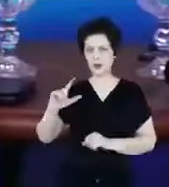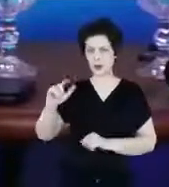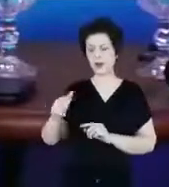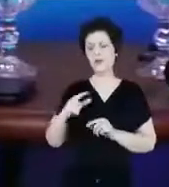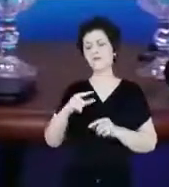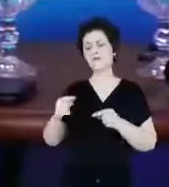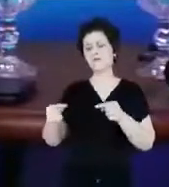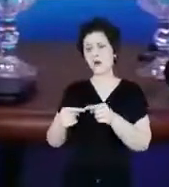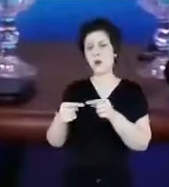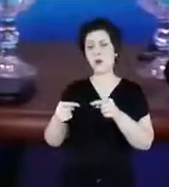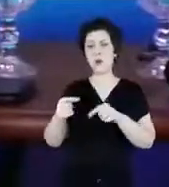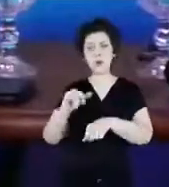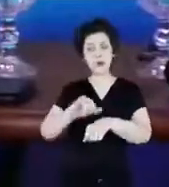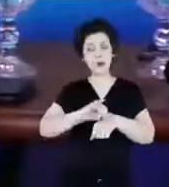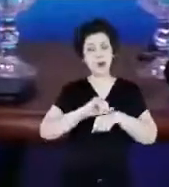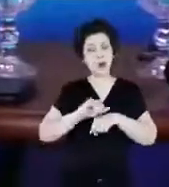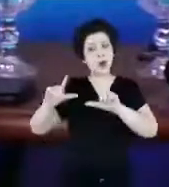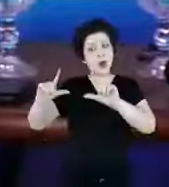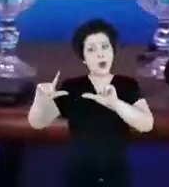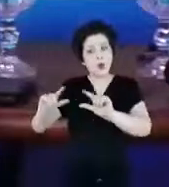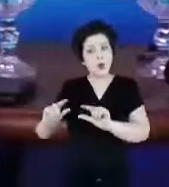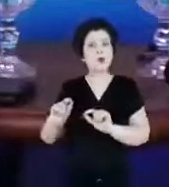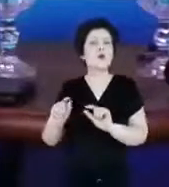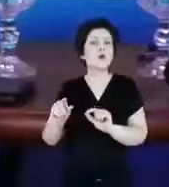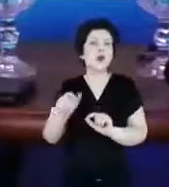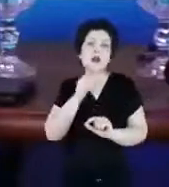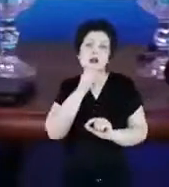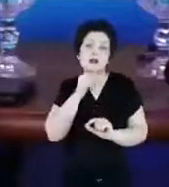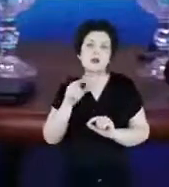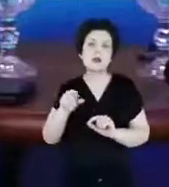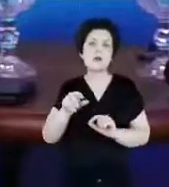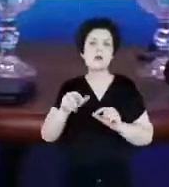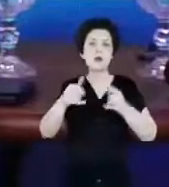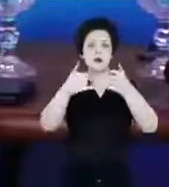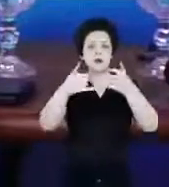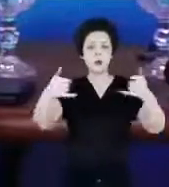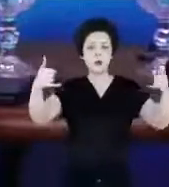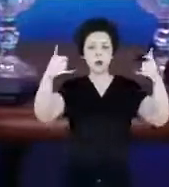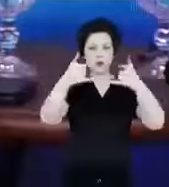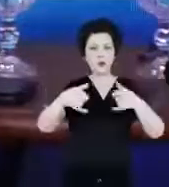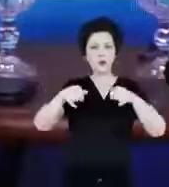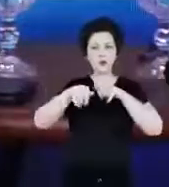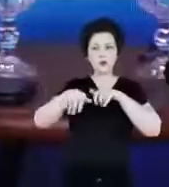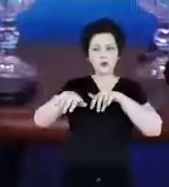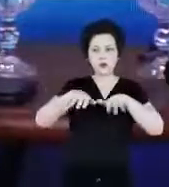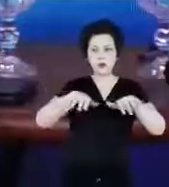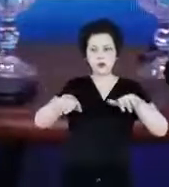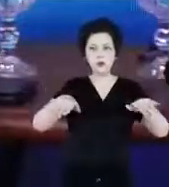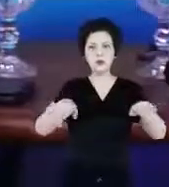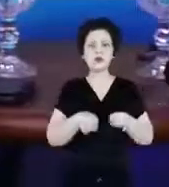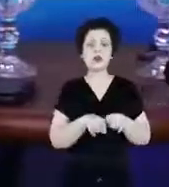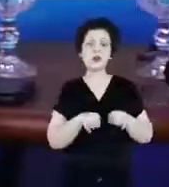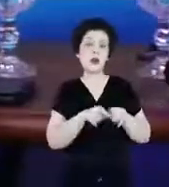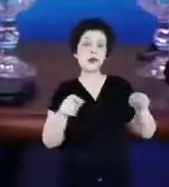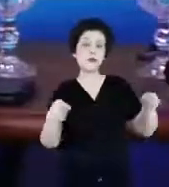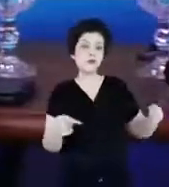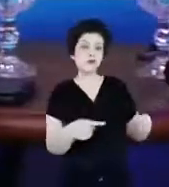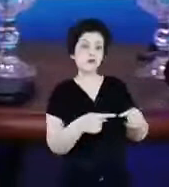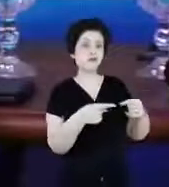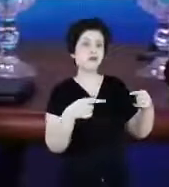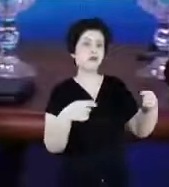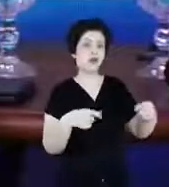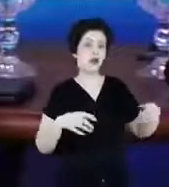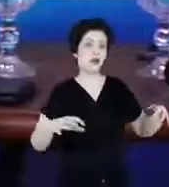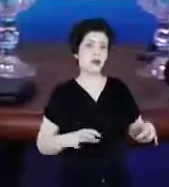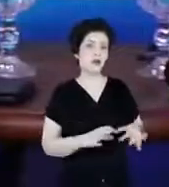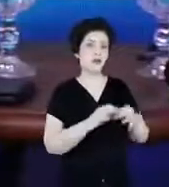centros urbanos, diminuir o peso sobre a questão da transmissão. Por outro lado, também tem aí o casamento, né, da